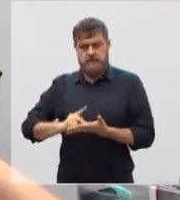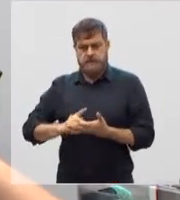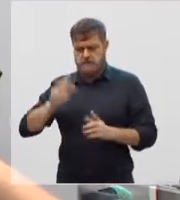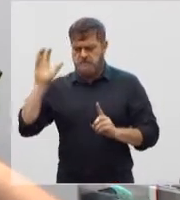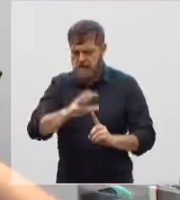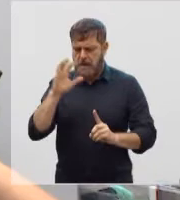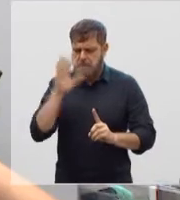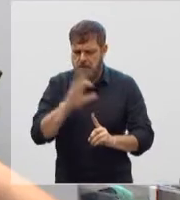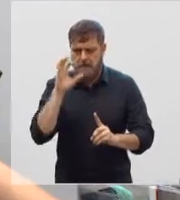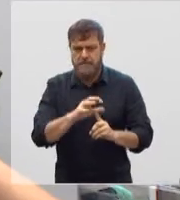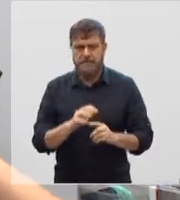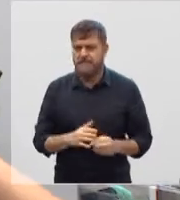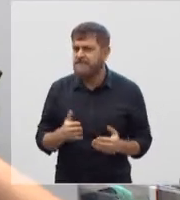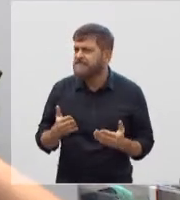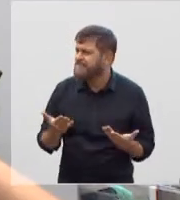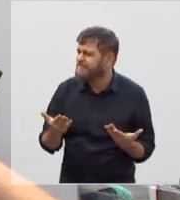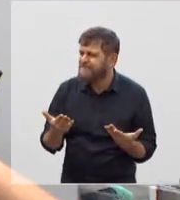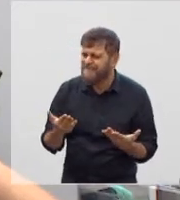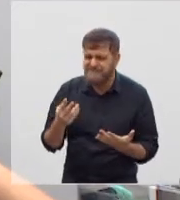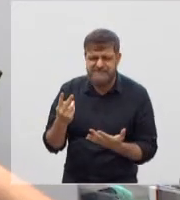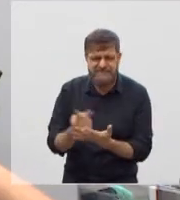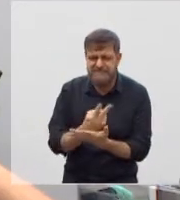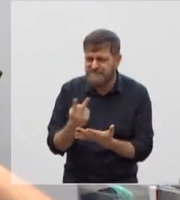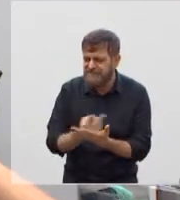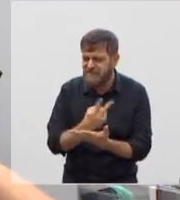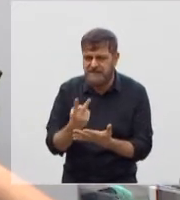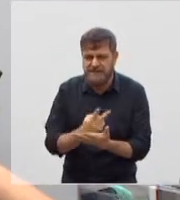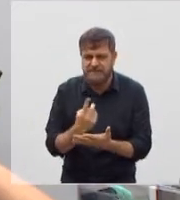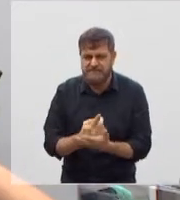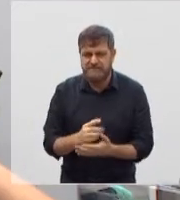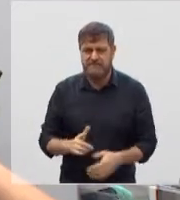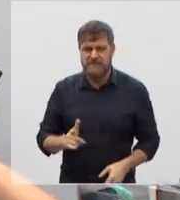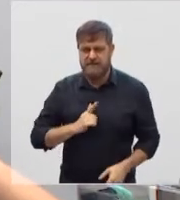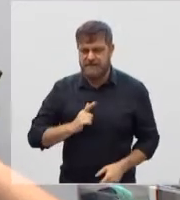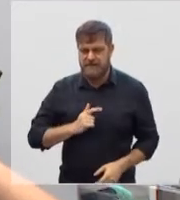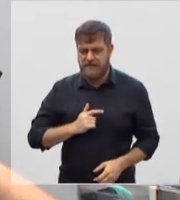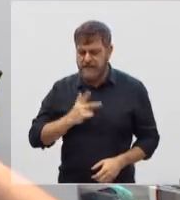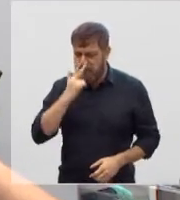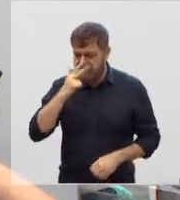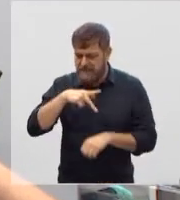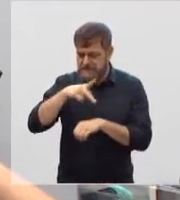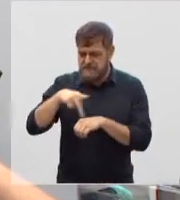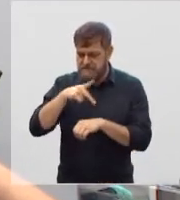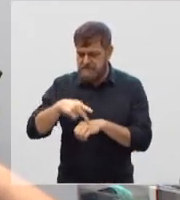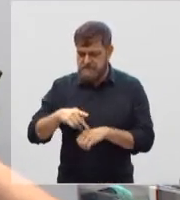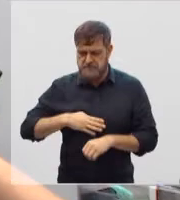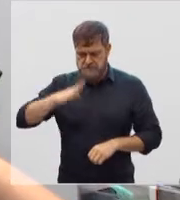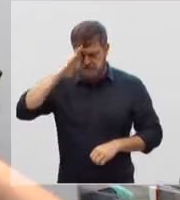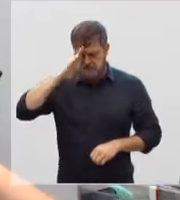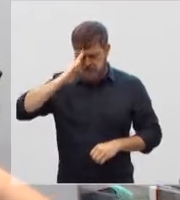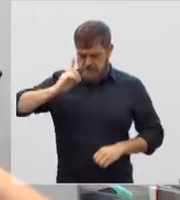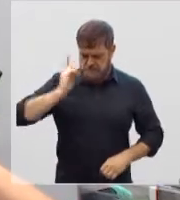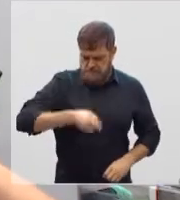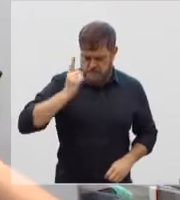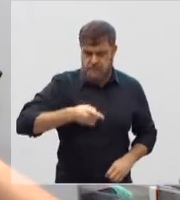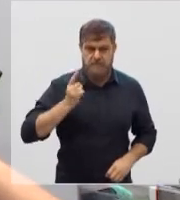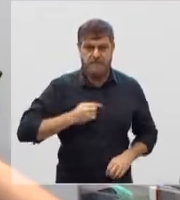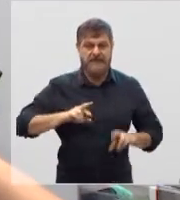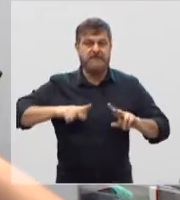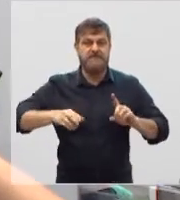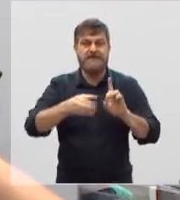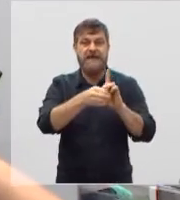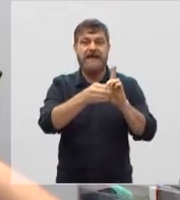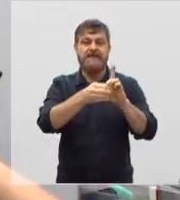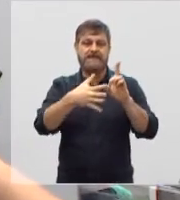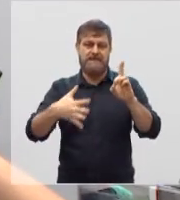absoluta e eu vou colocar a goela abaixo. Isso aí são elementos dos estados totalitários que põem goela abaixo.